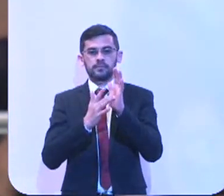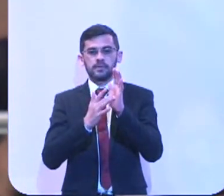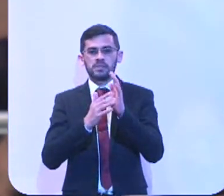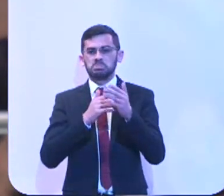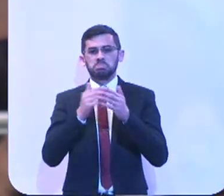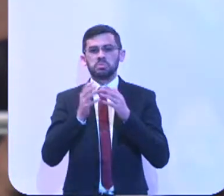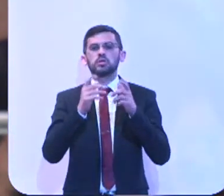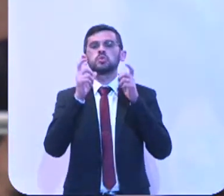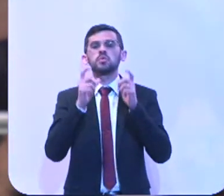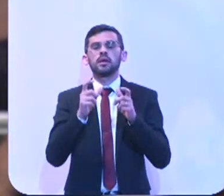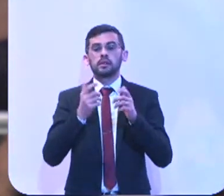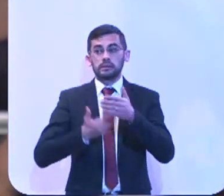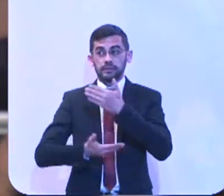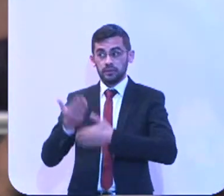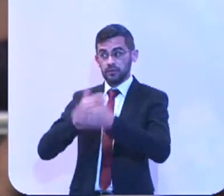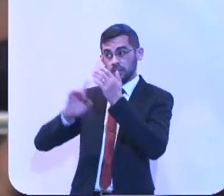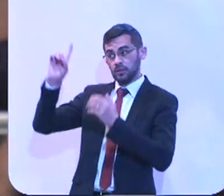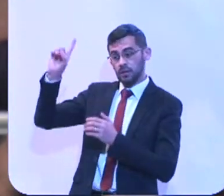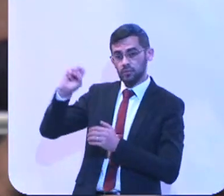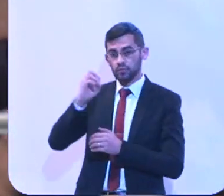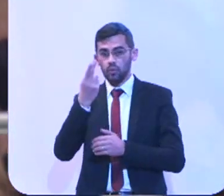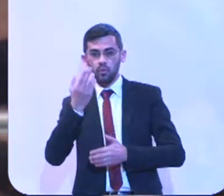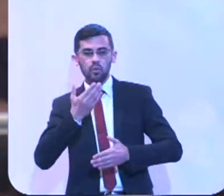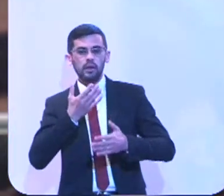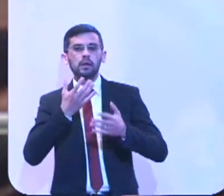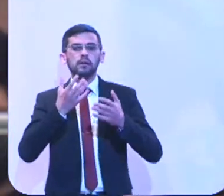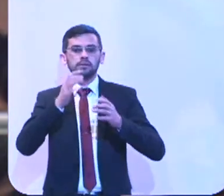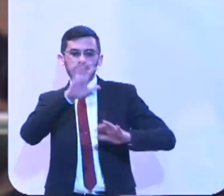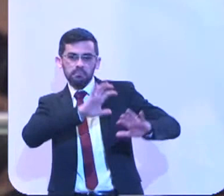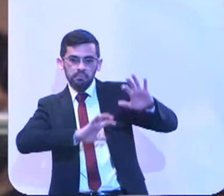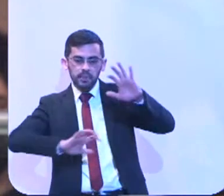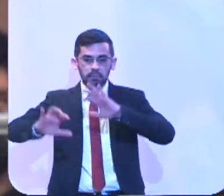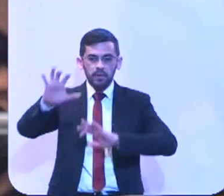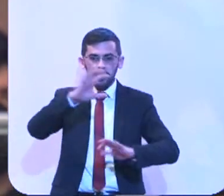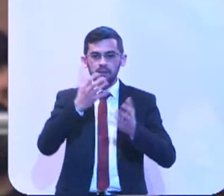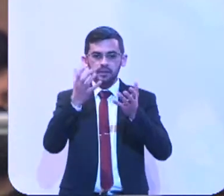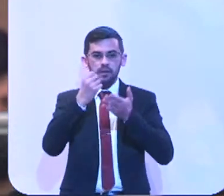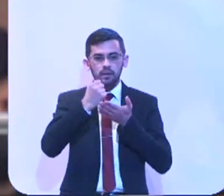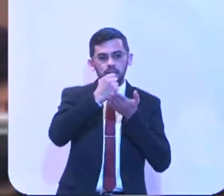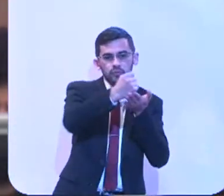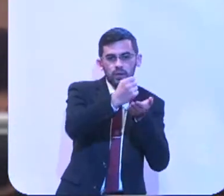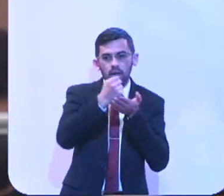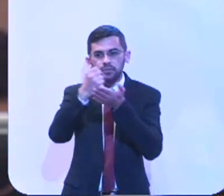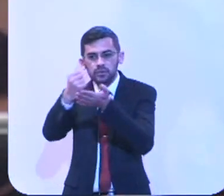seja ela qual for, de servir a Deus, de se preparar, de querer ajudar,